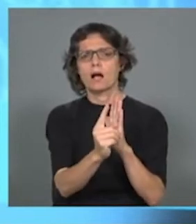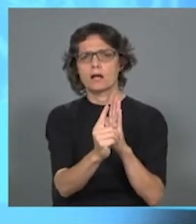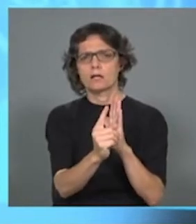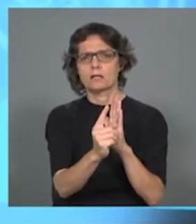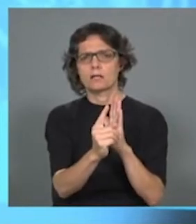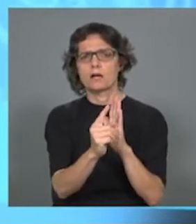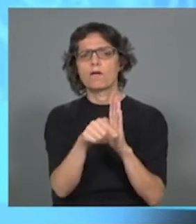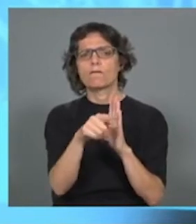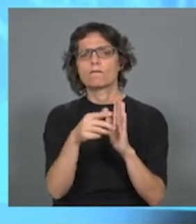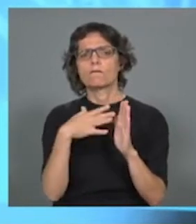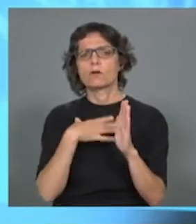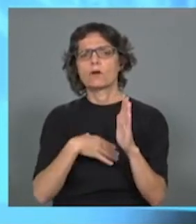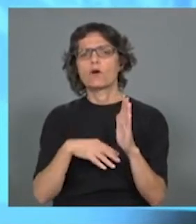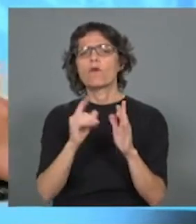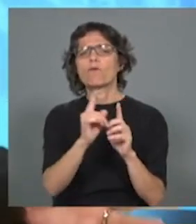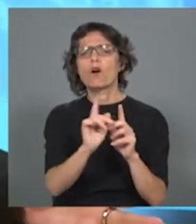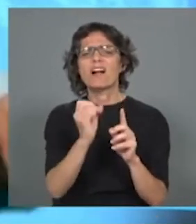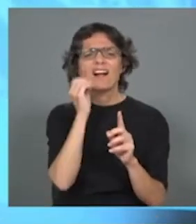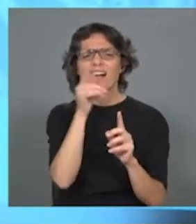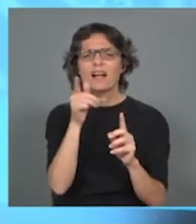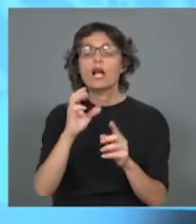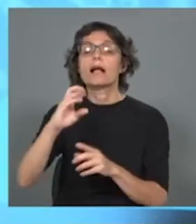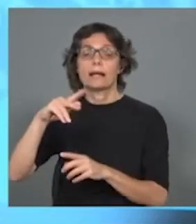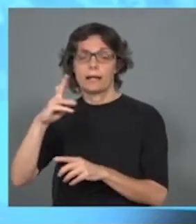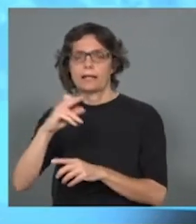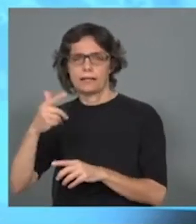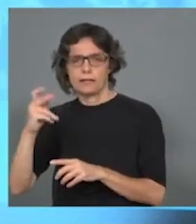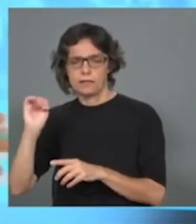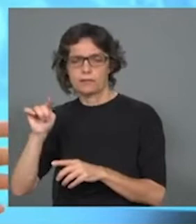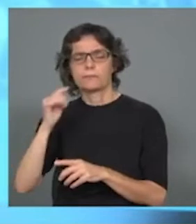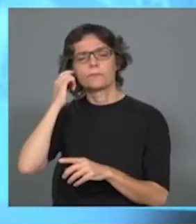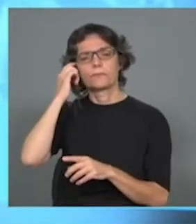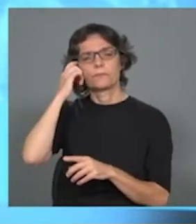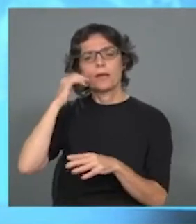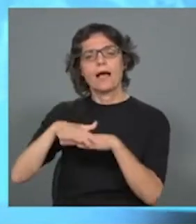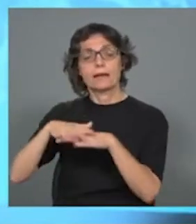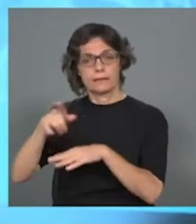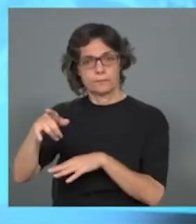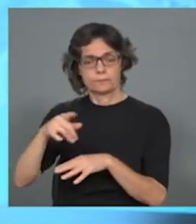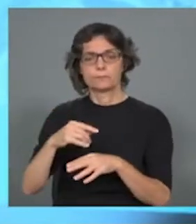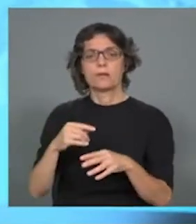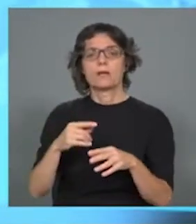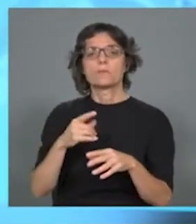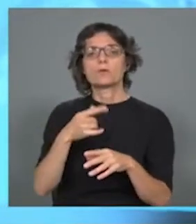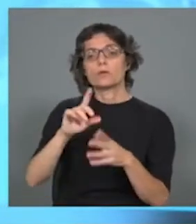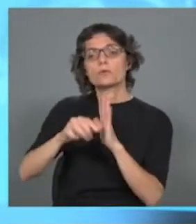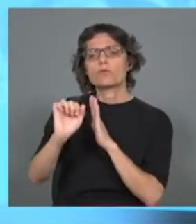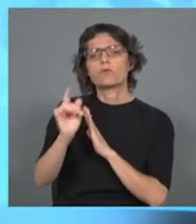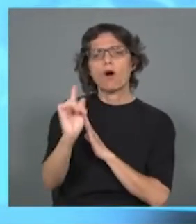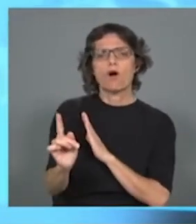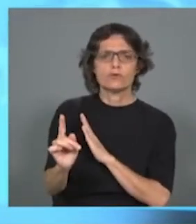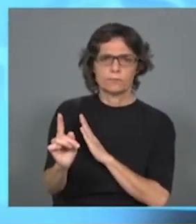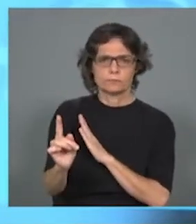é que vocês gostavam de ir? Vocês quem? Vocês, Cáritas Diocesanas e seus parceiros. A rede das Cáritas Diocesanas é bastante mais larga